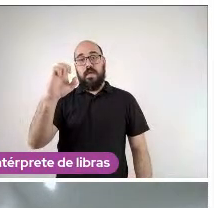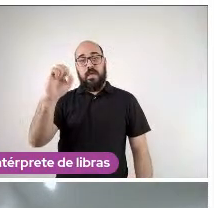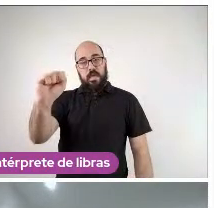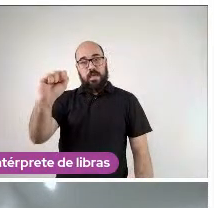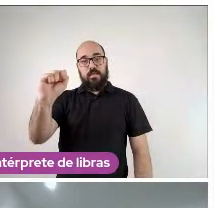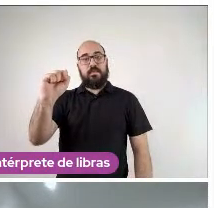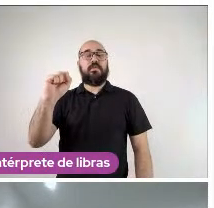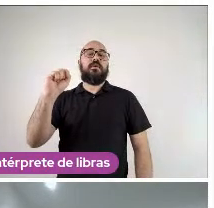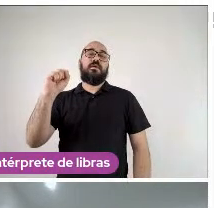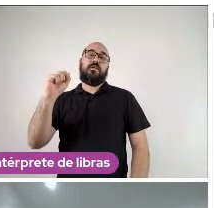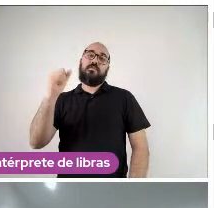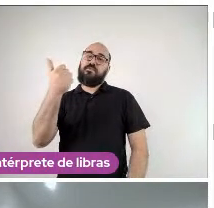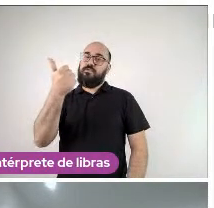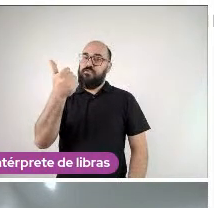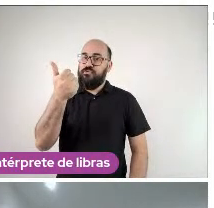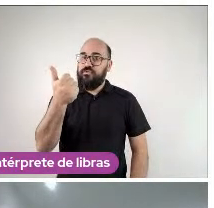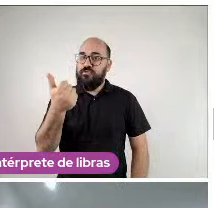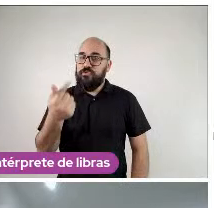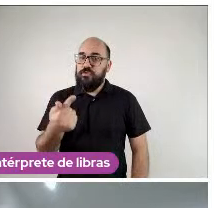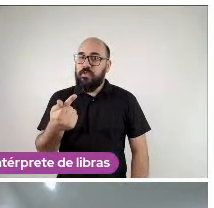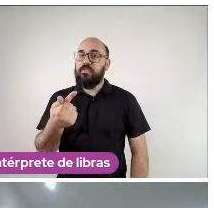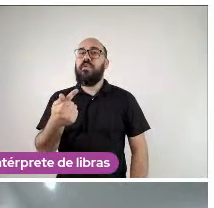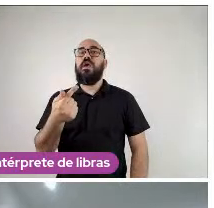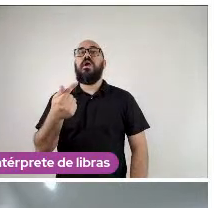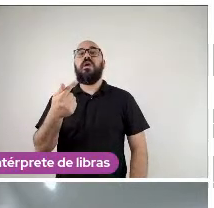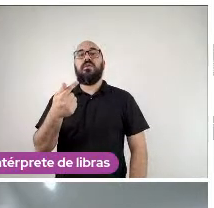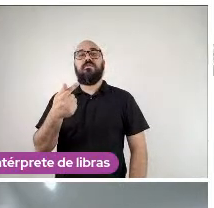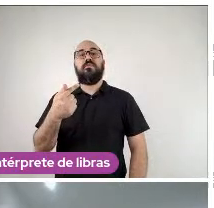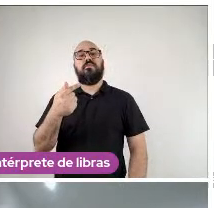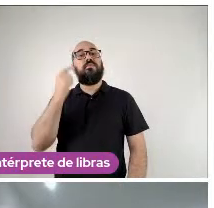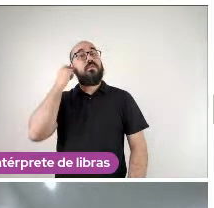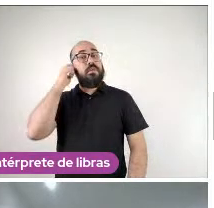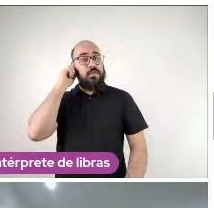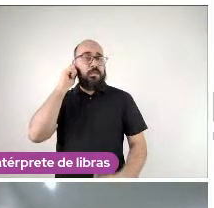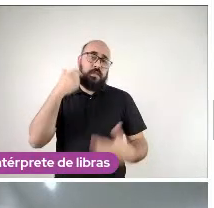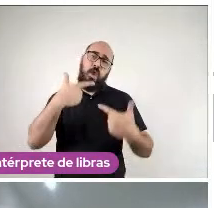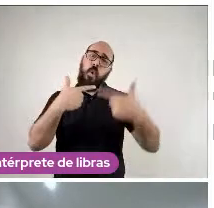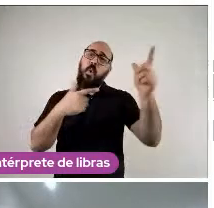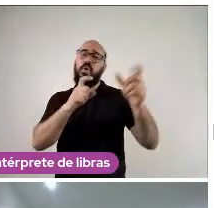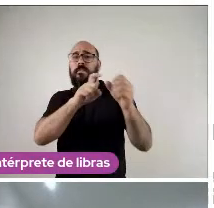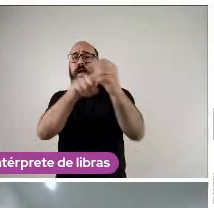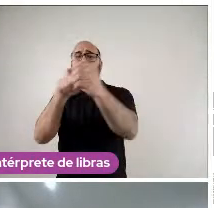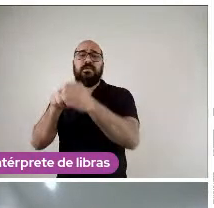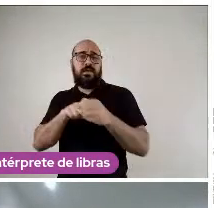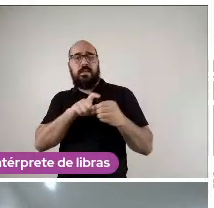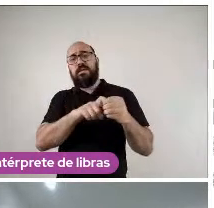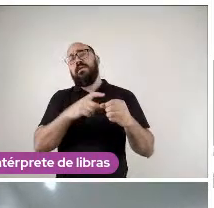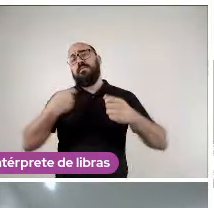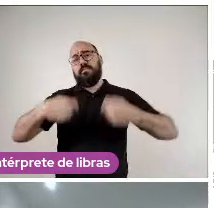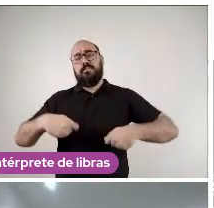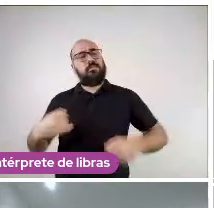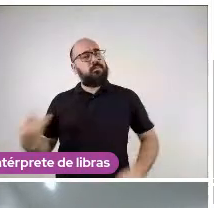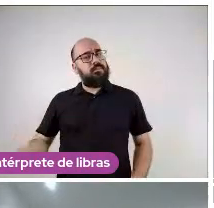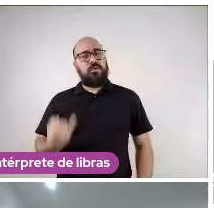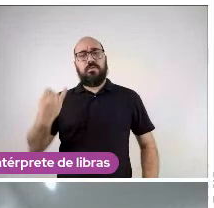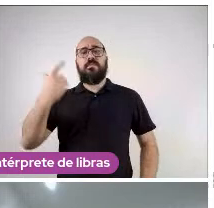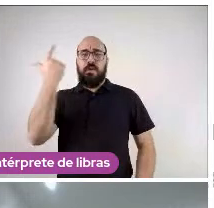e os meios de implementação dos demais ODSs, e que essa parceria é fundamental para que a gente